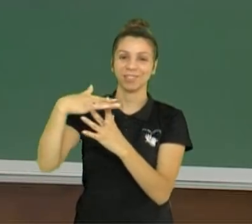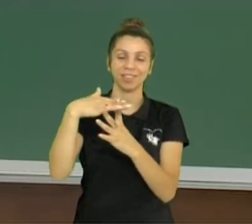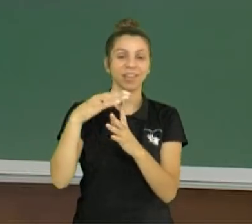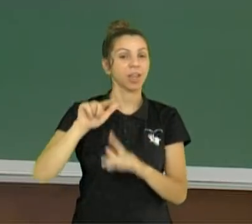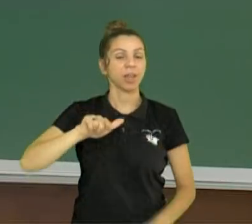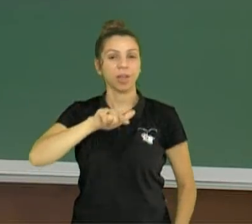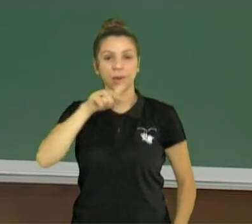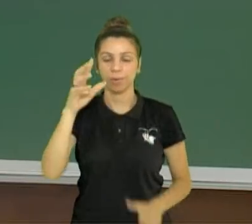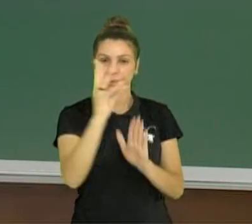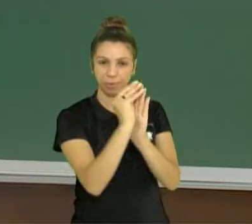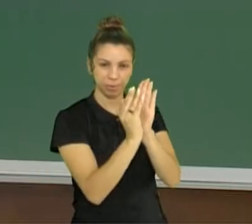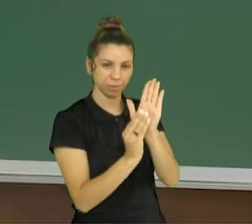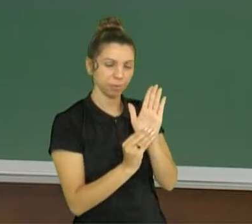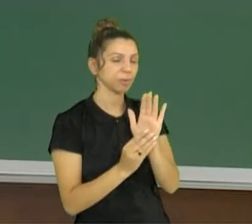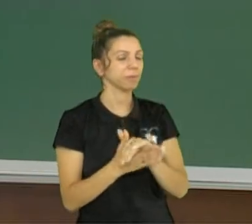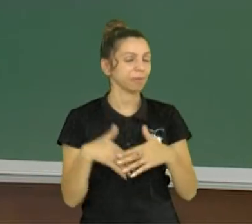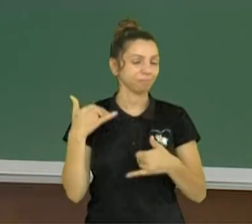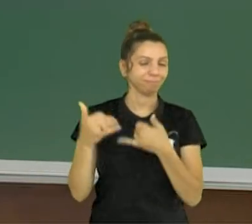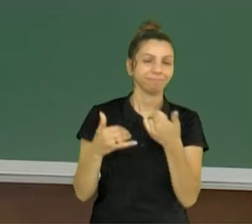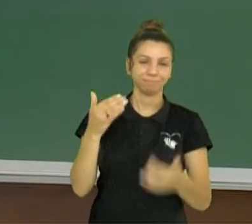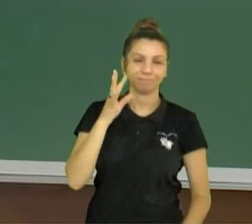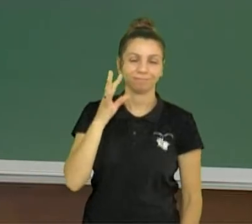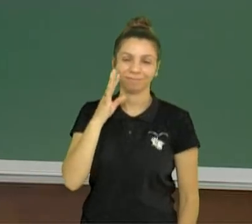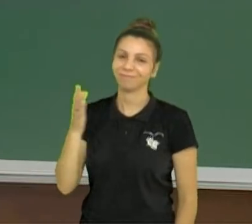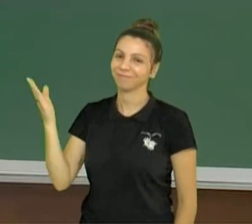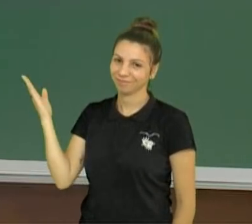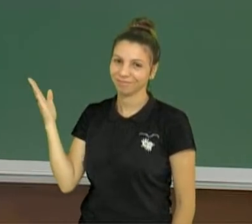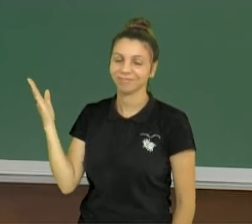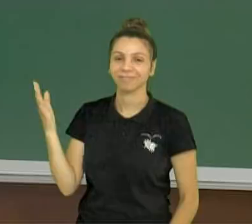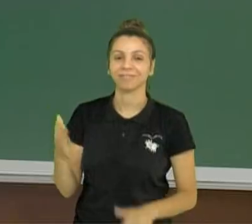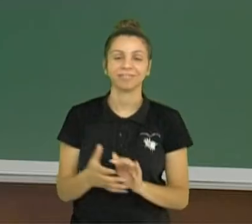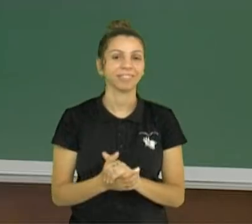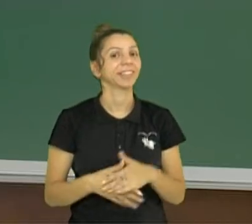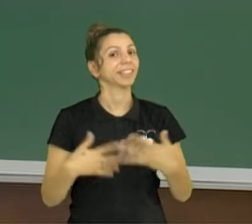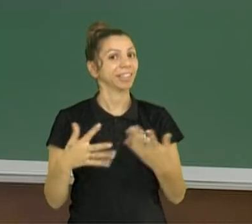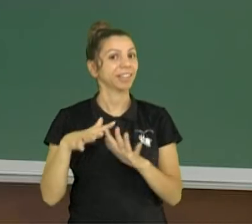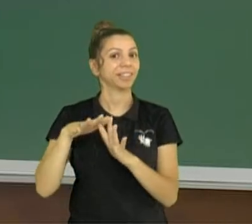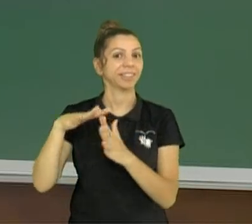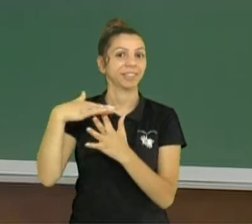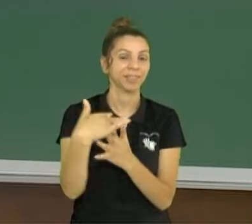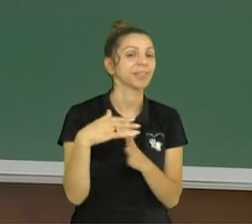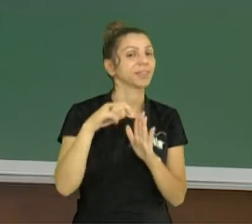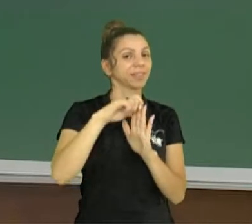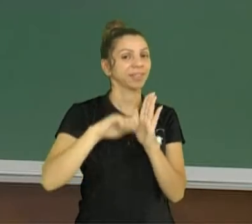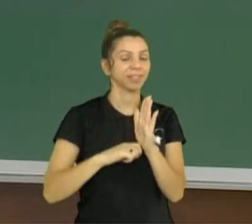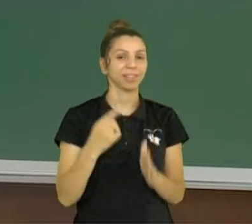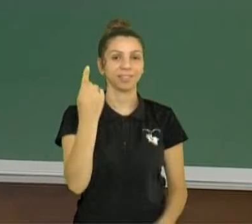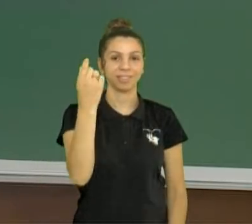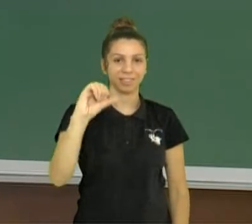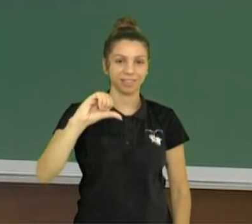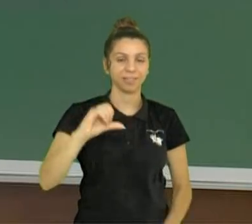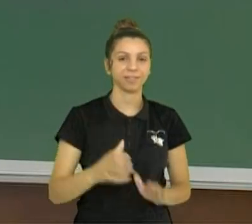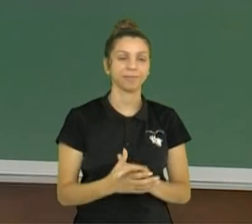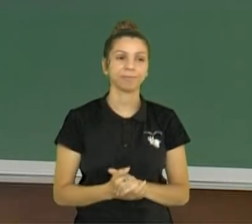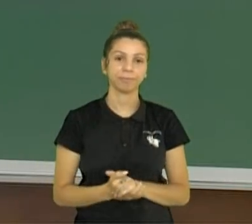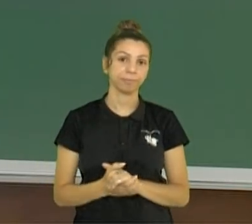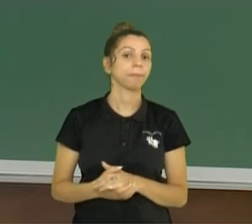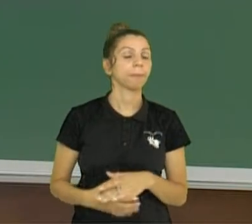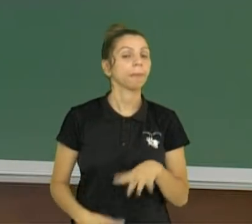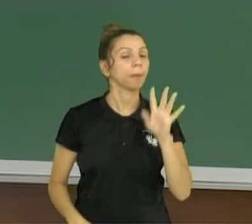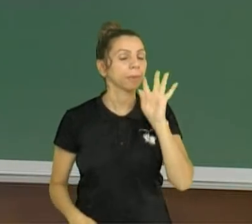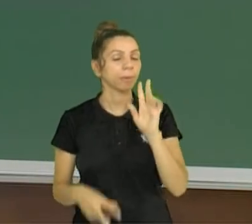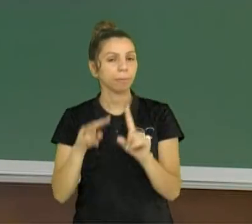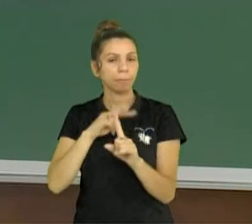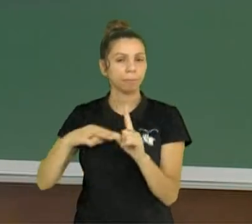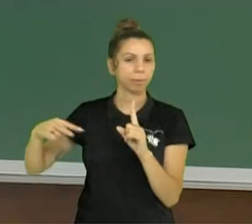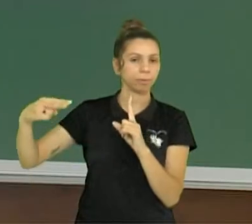próximas aulas vocês vão estudar e vão se divertir com essa galerinha aí que também deu pano para manga no século XIX, ok? Mas e que bacana essa